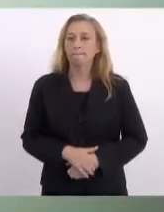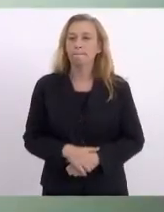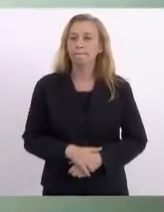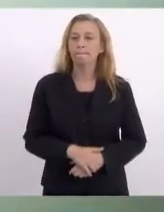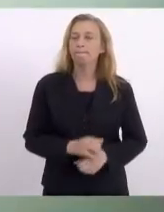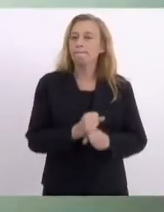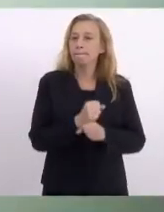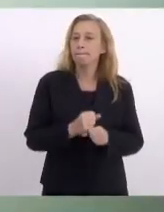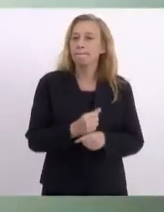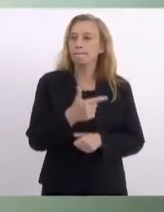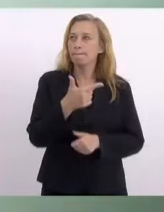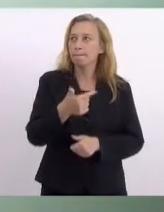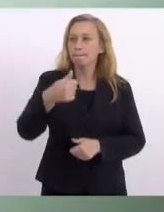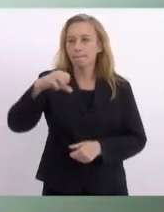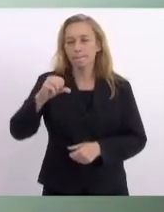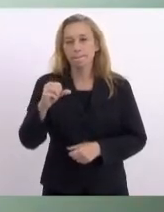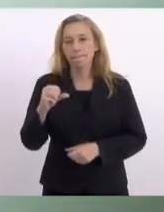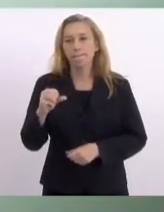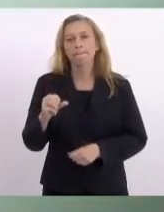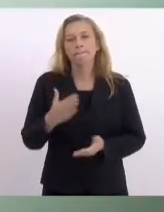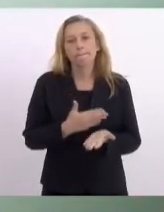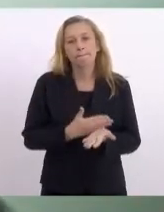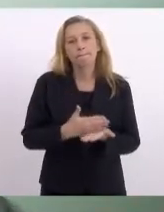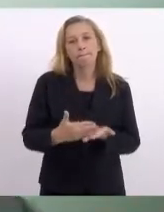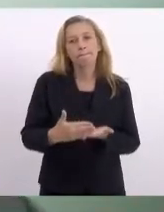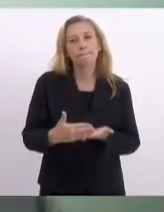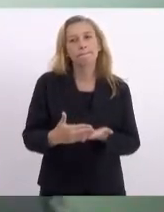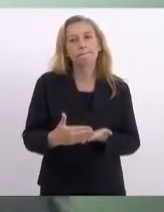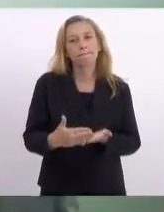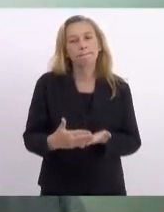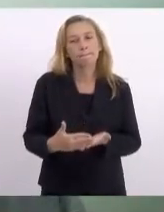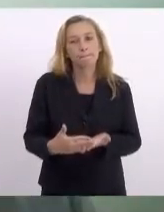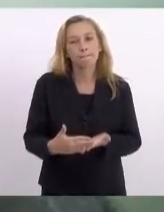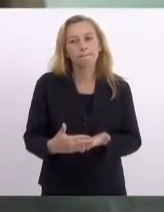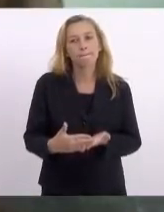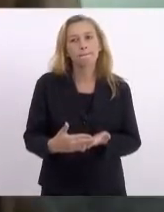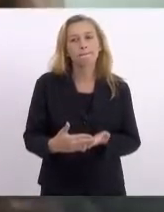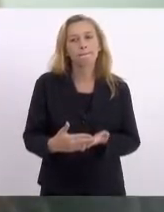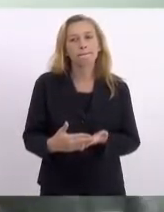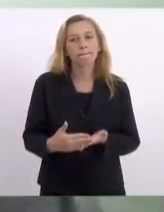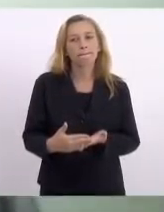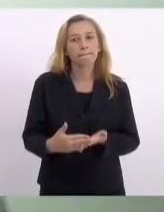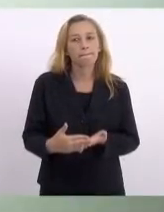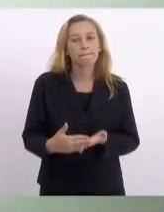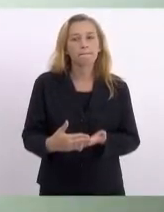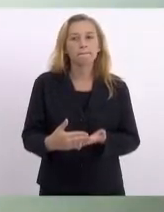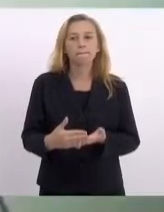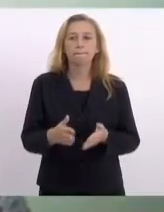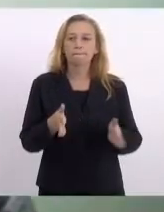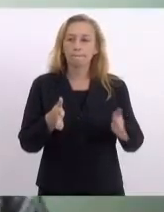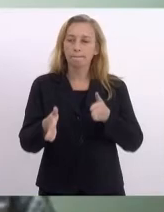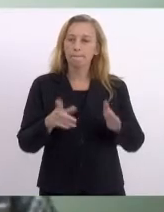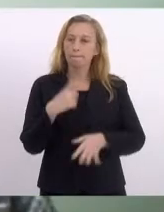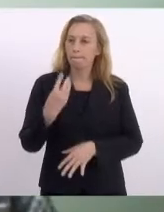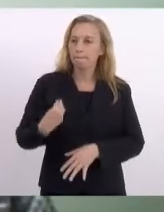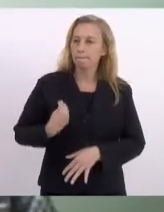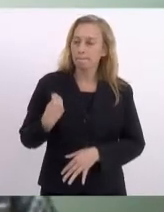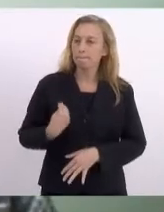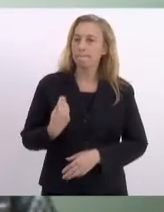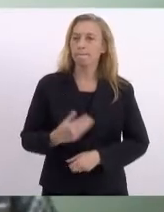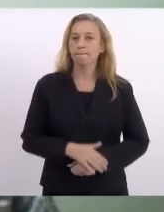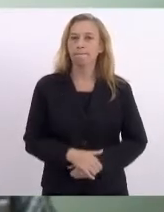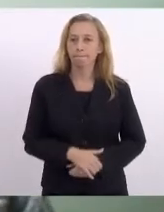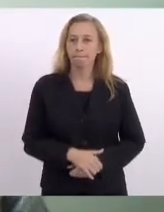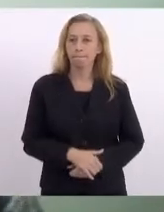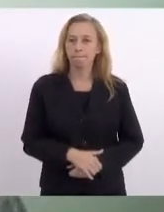de 2019 foi o ano que iniciou a legislatura que estamos vivenciando, o ano que iniciou o